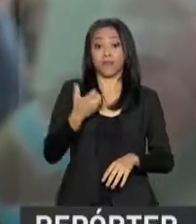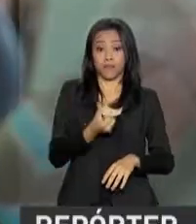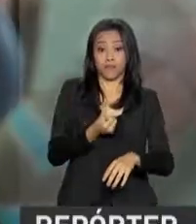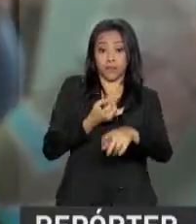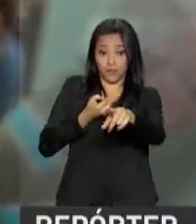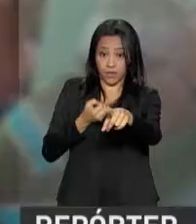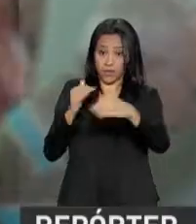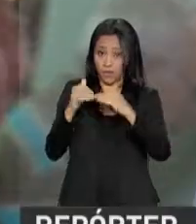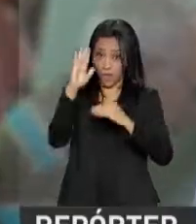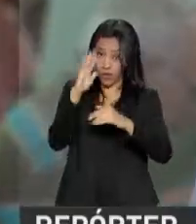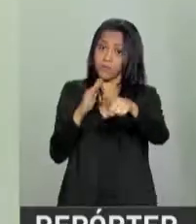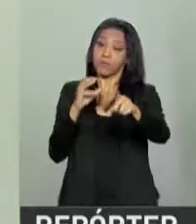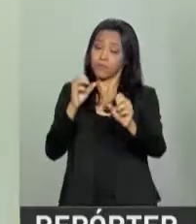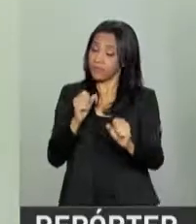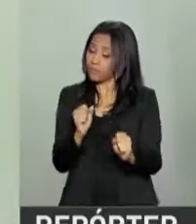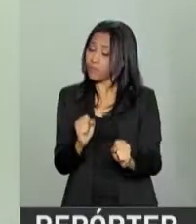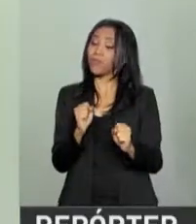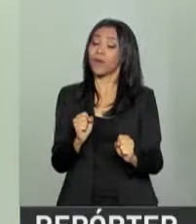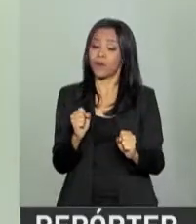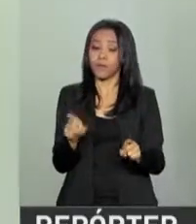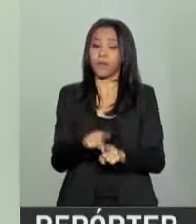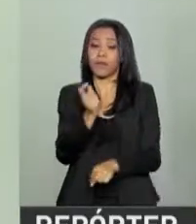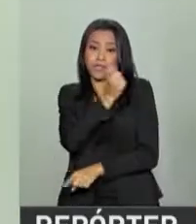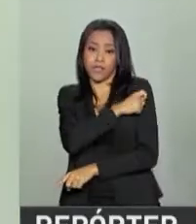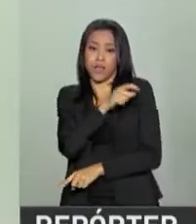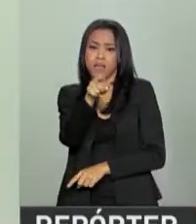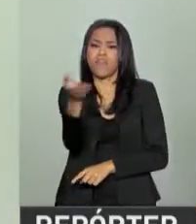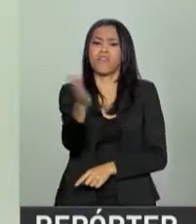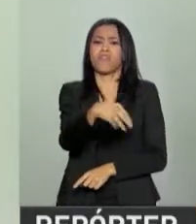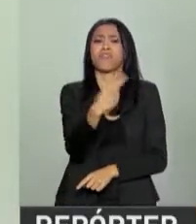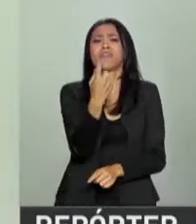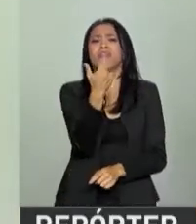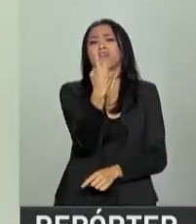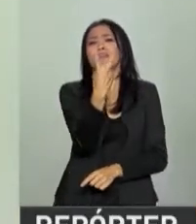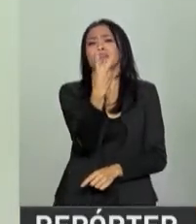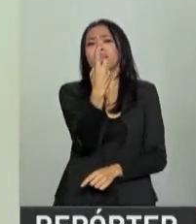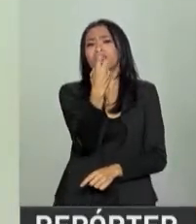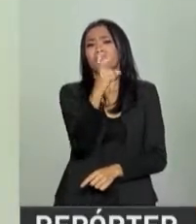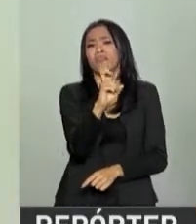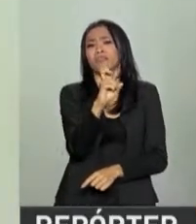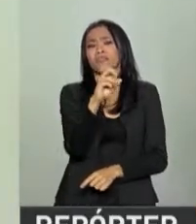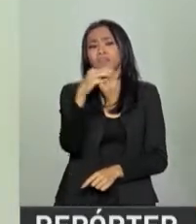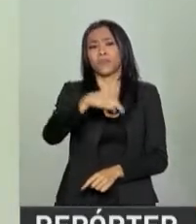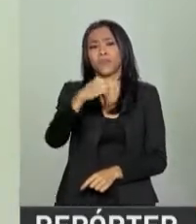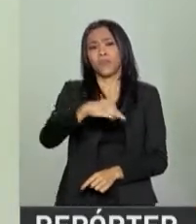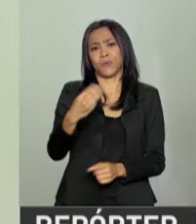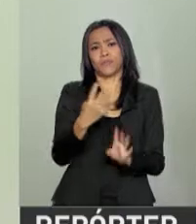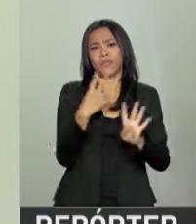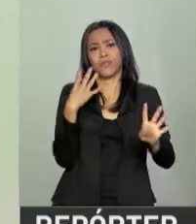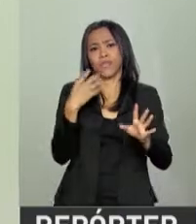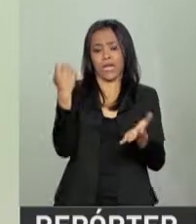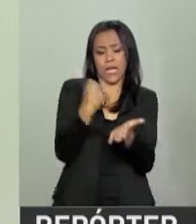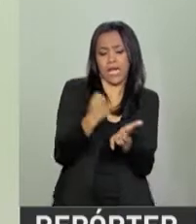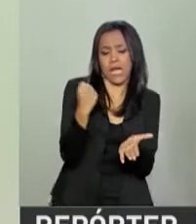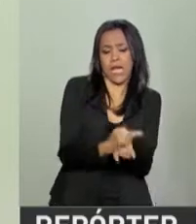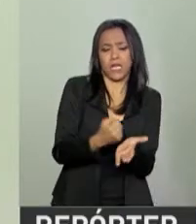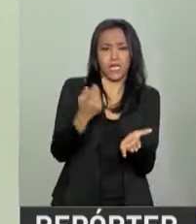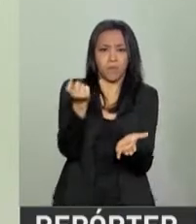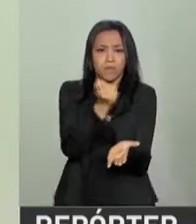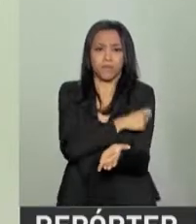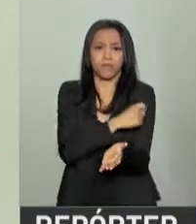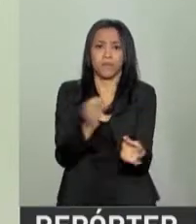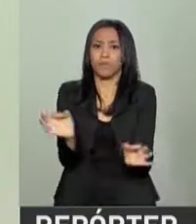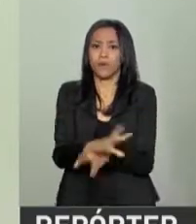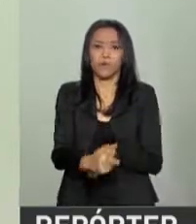não pode ficar de fora quinze minutos numa fila atrás da carteirinha carimba bota em dia e você